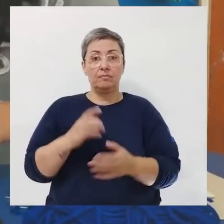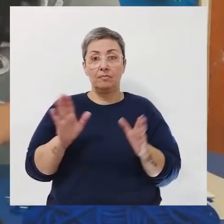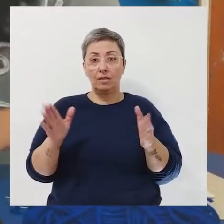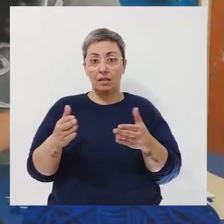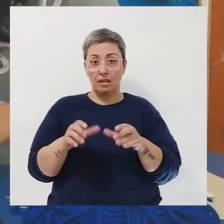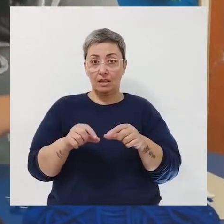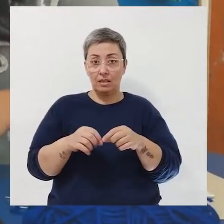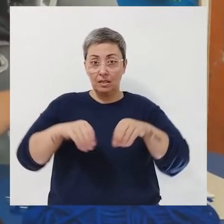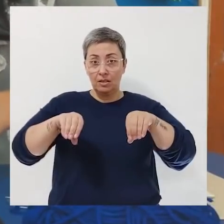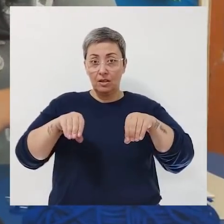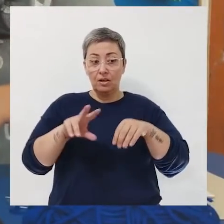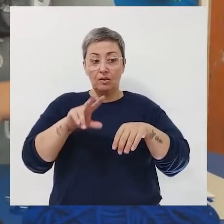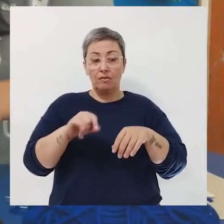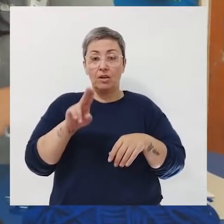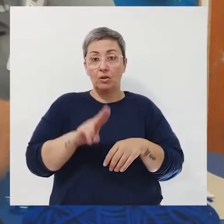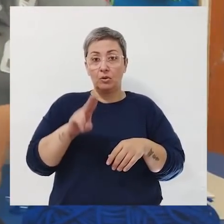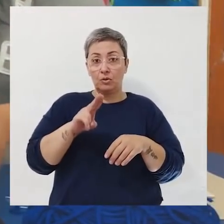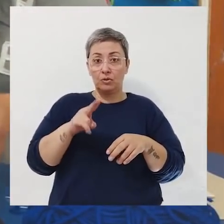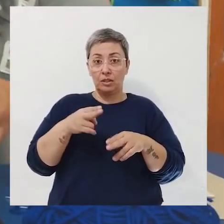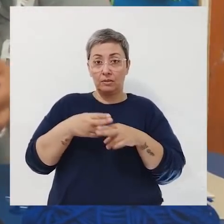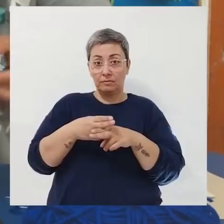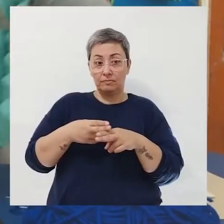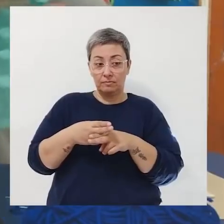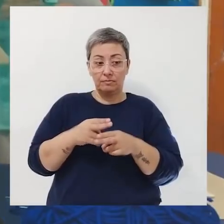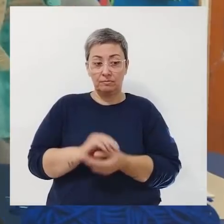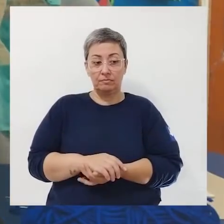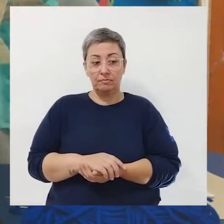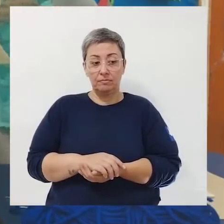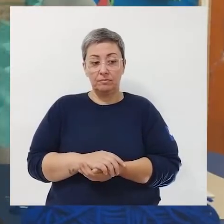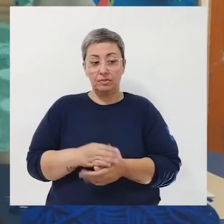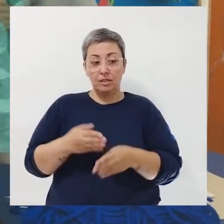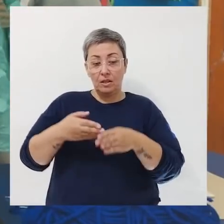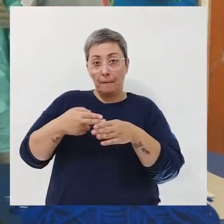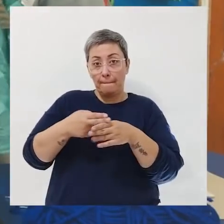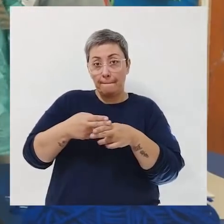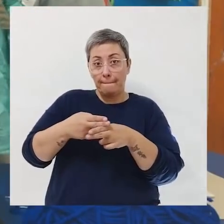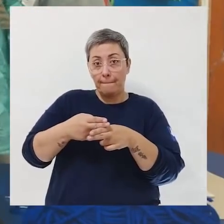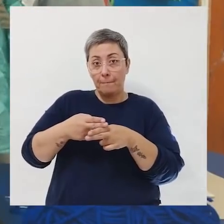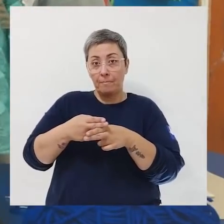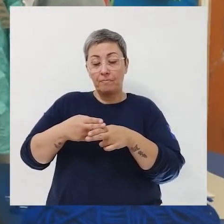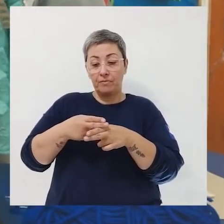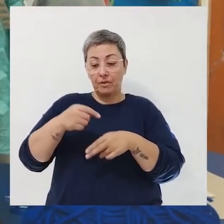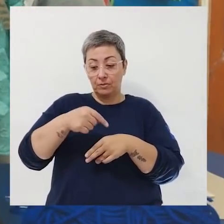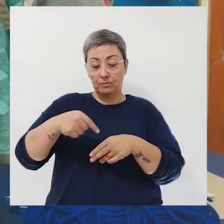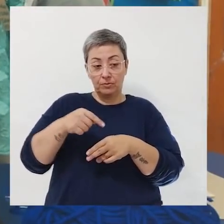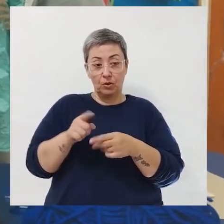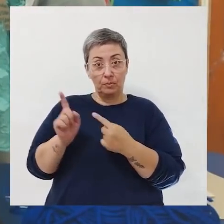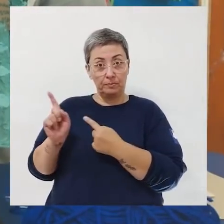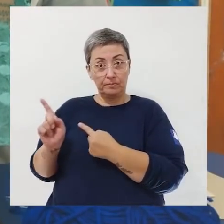Na caixa de ouro, você vai utilizar o estilete e vai cortar